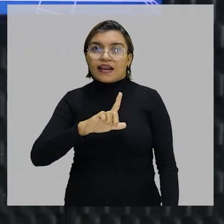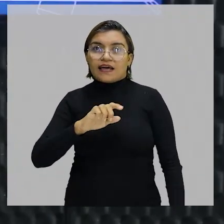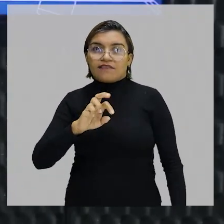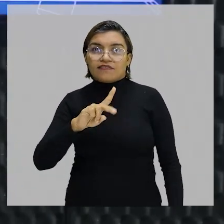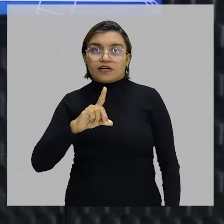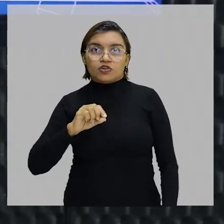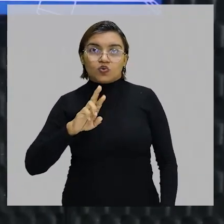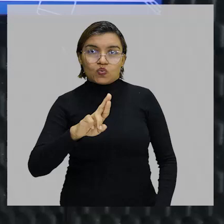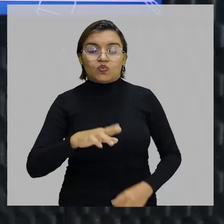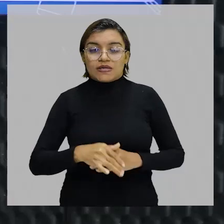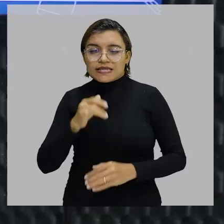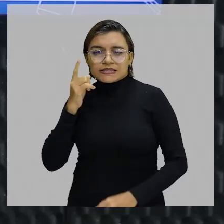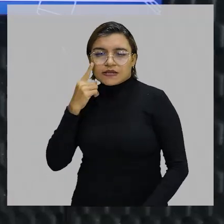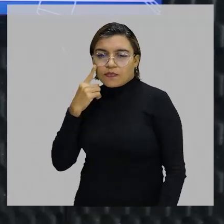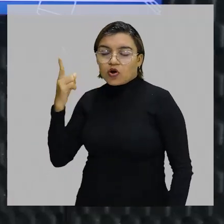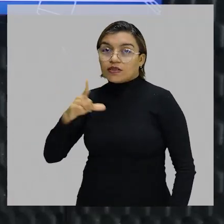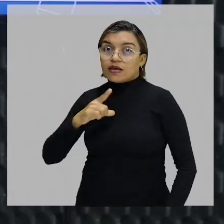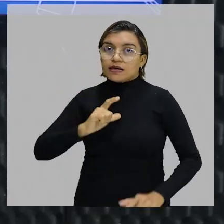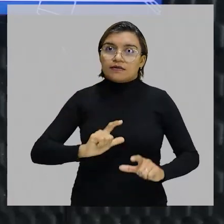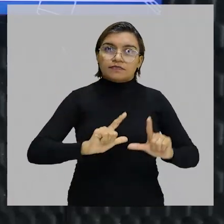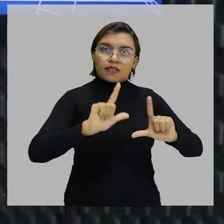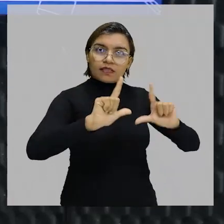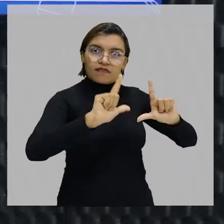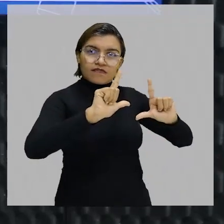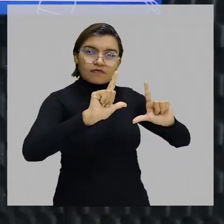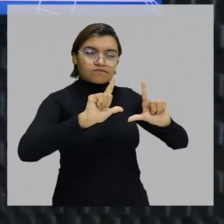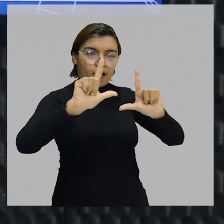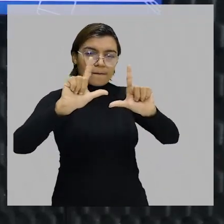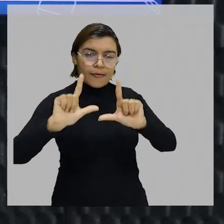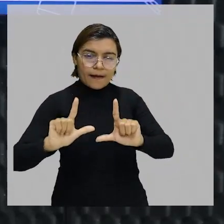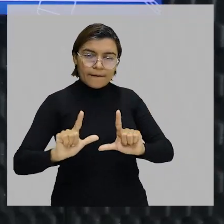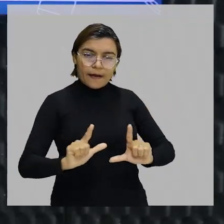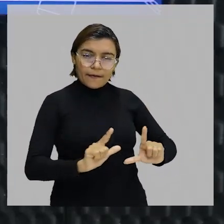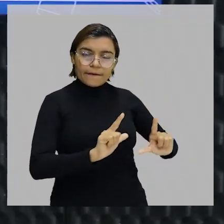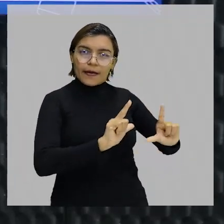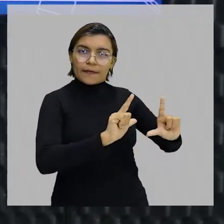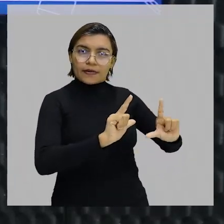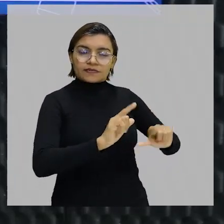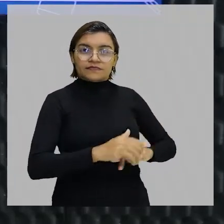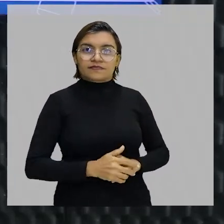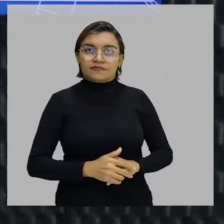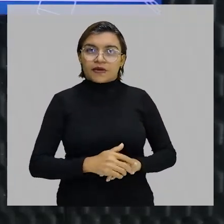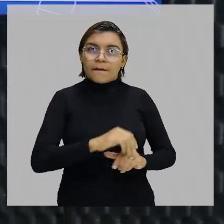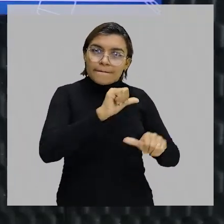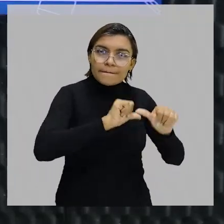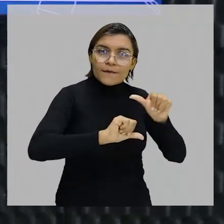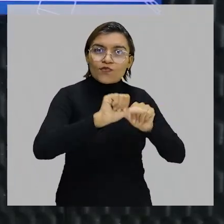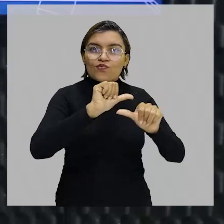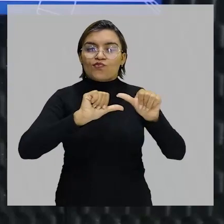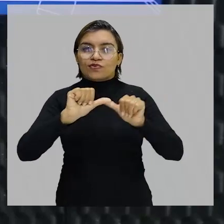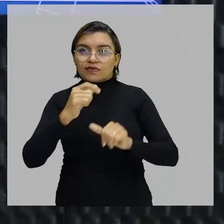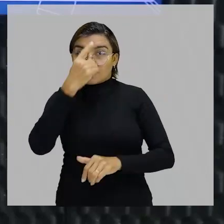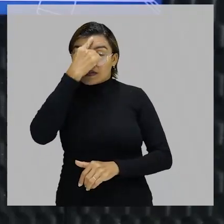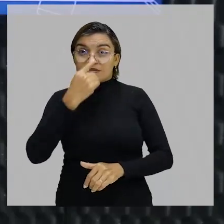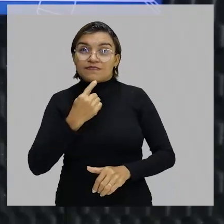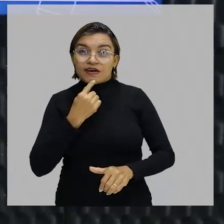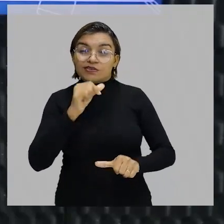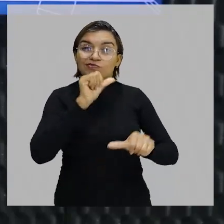televisões. Em cada televisão dessa, as imagens, várias imagens dessas desconcertantes, iam se mudando em tempo real,